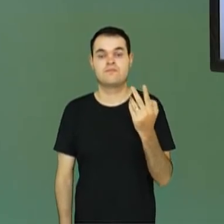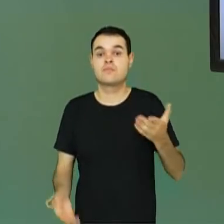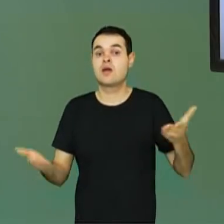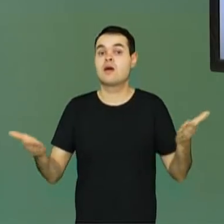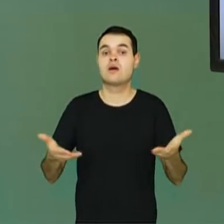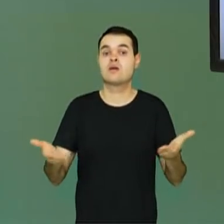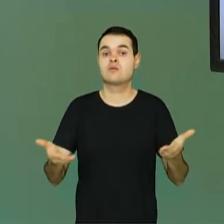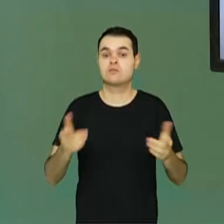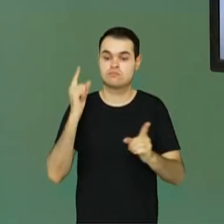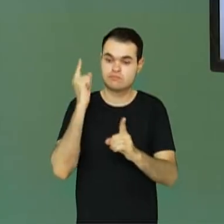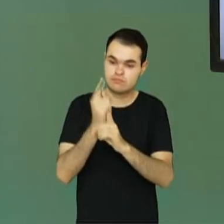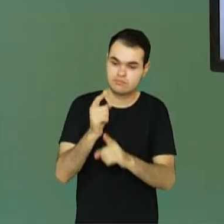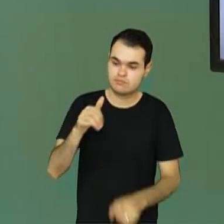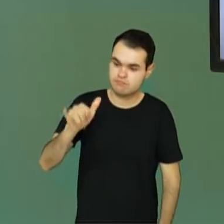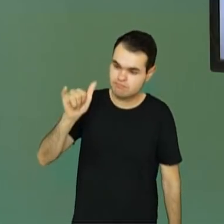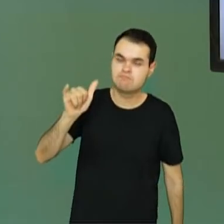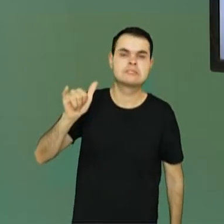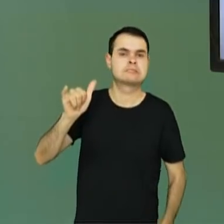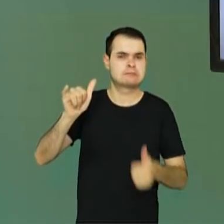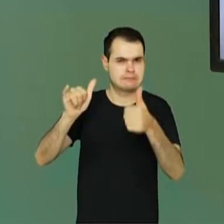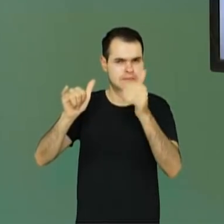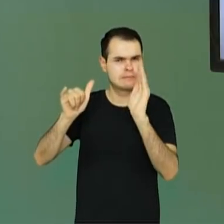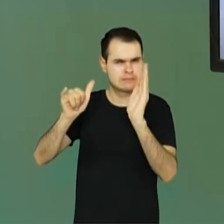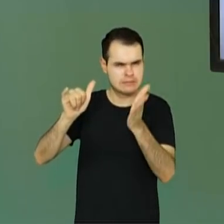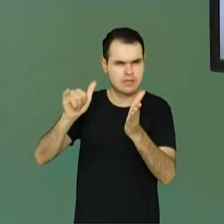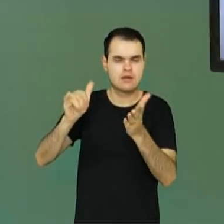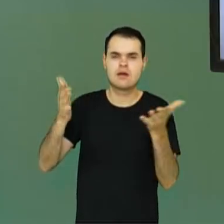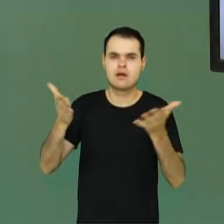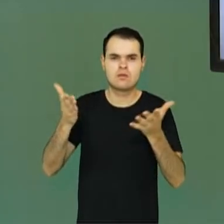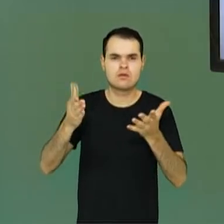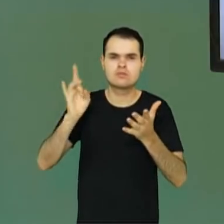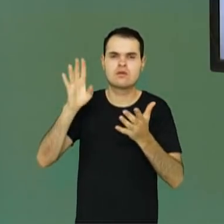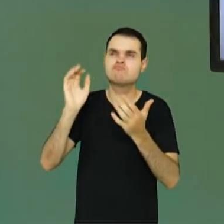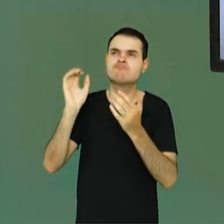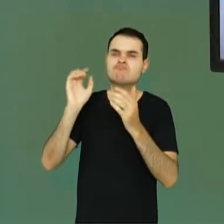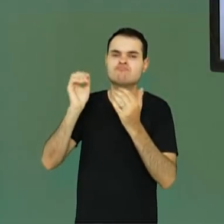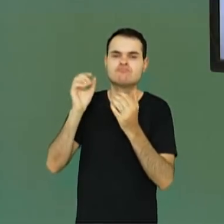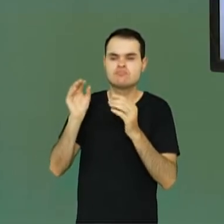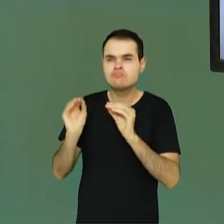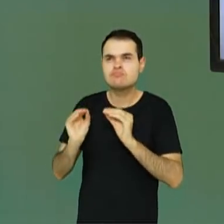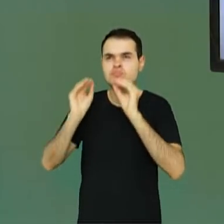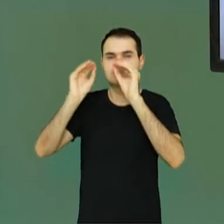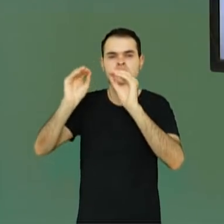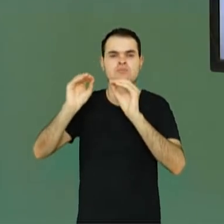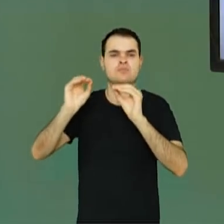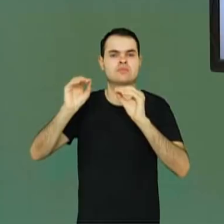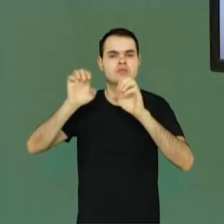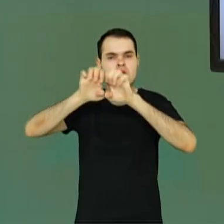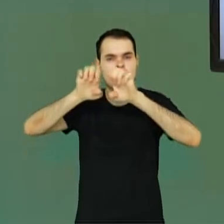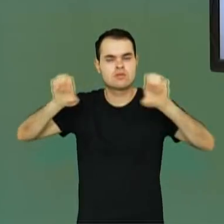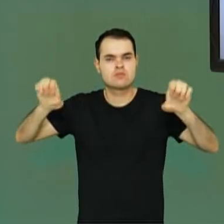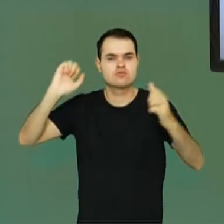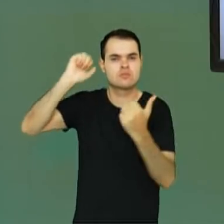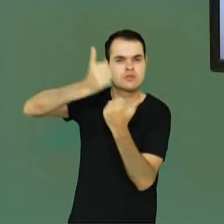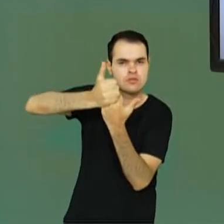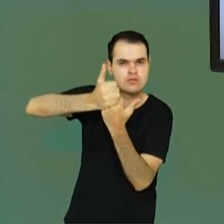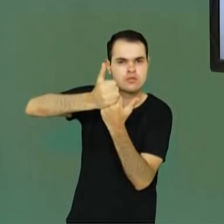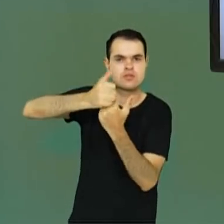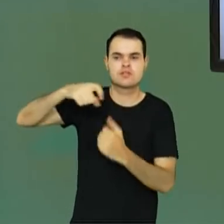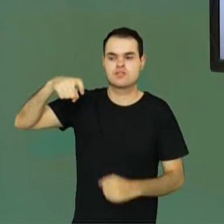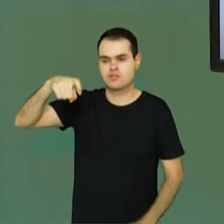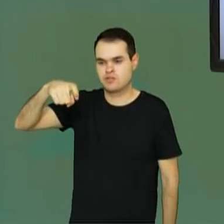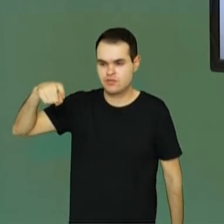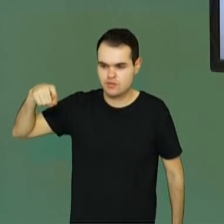faço? Achei o valor do y? Achei. Agora é só voltar na equação de substituição. Ó, a equação de substituição é